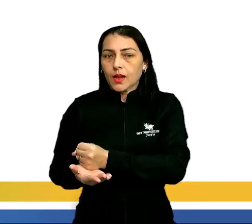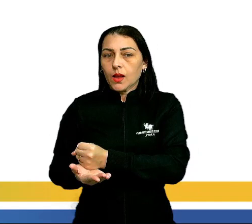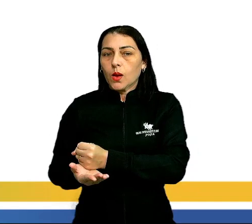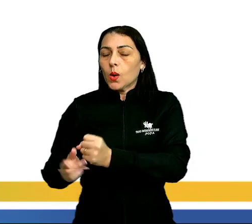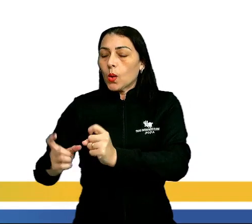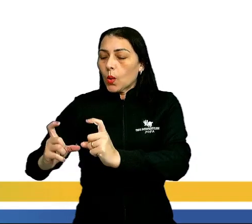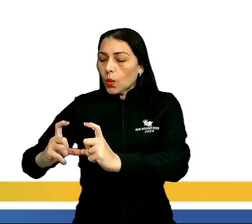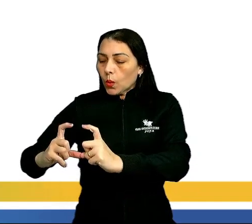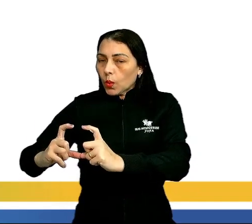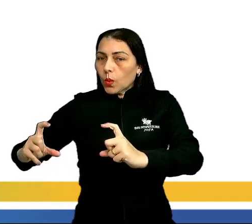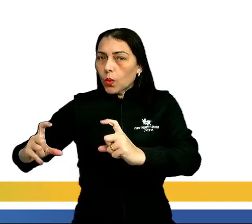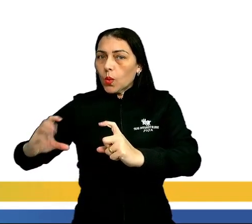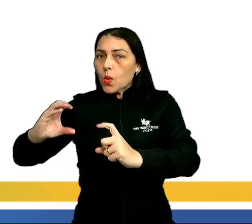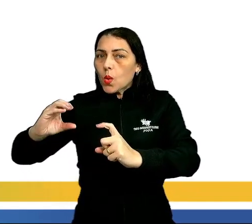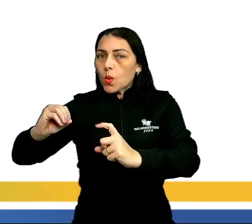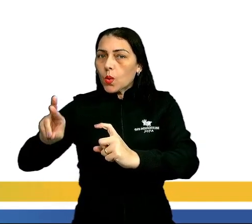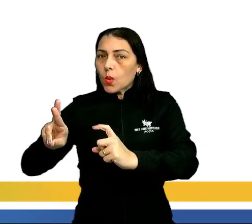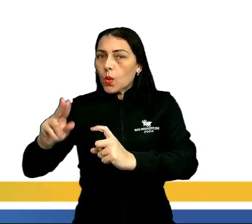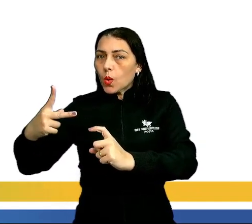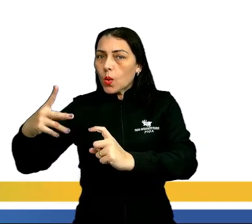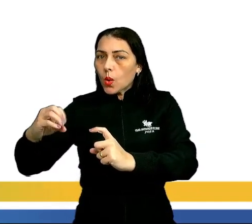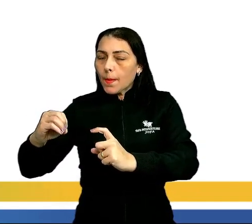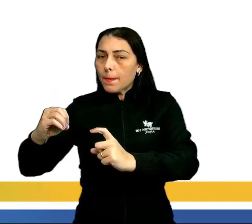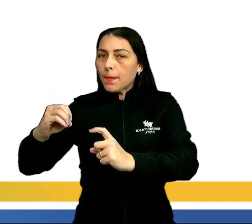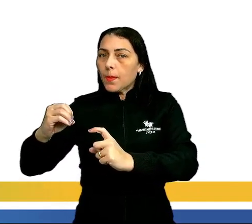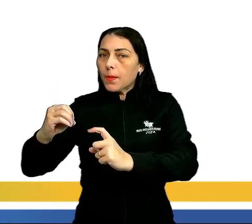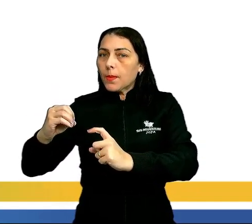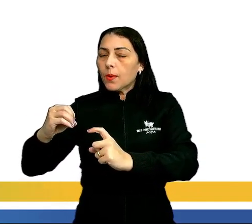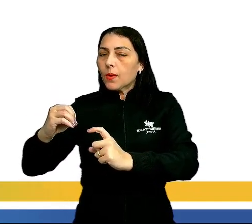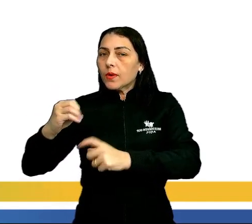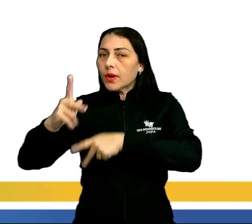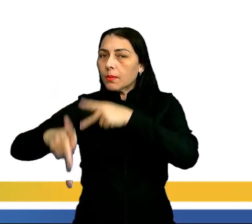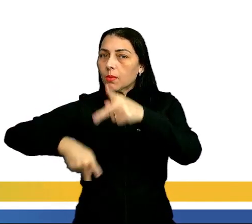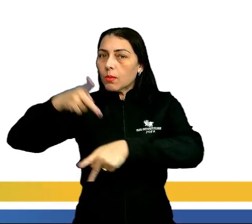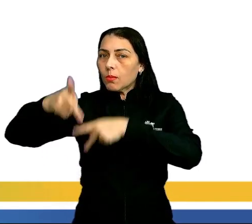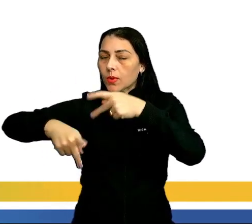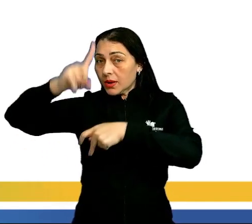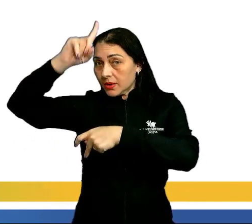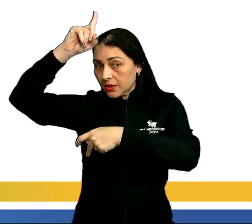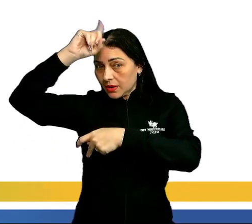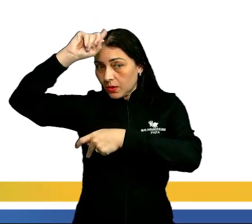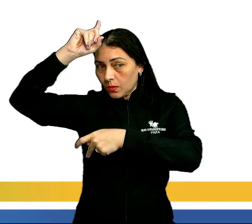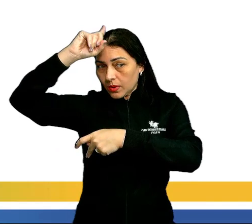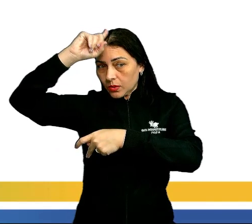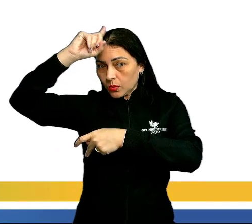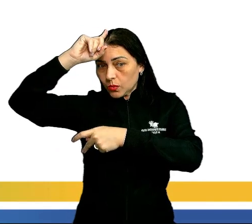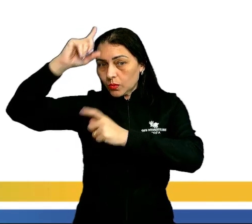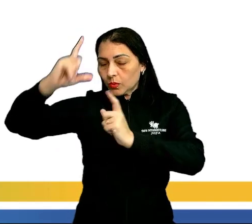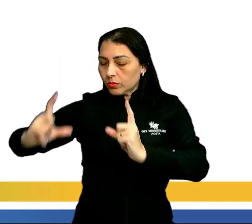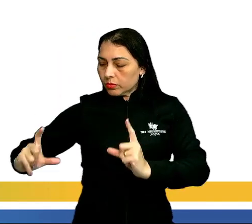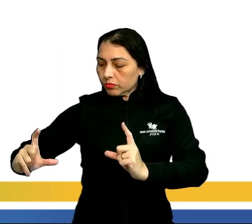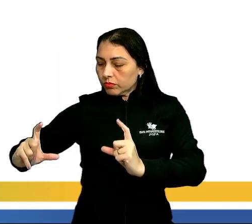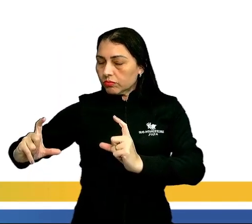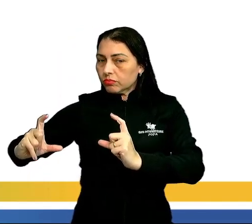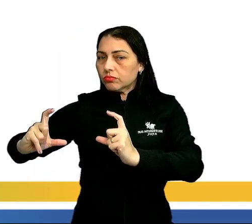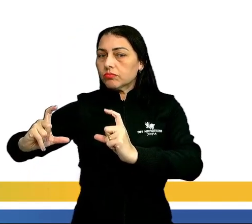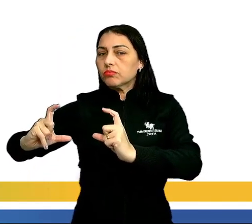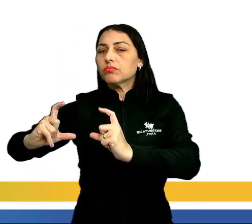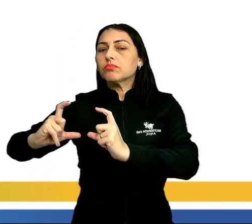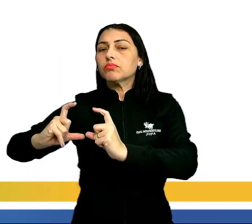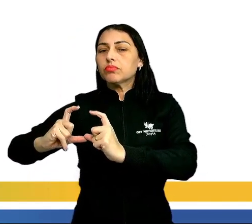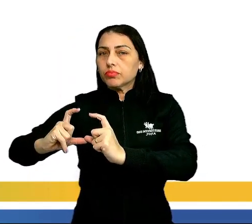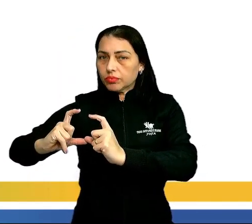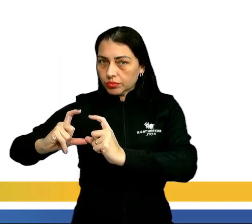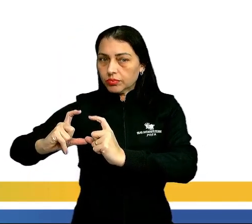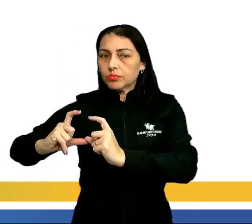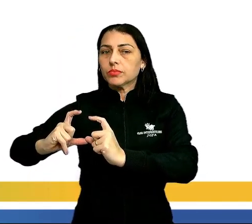vez mais. Olha que interessante. Ela fica bem mais estreita, aliás, muito estreita. O corpo, ele também